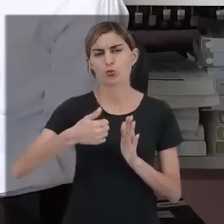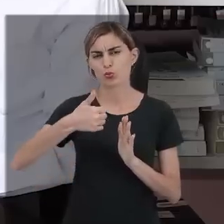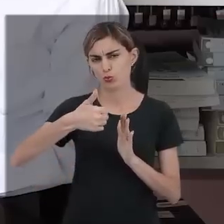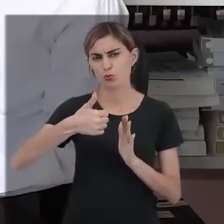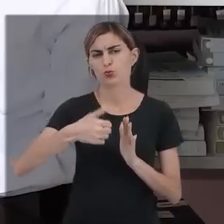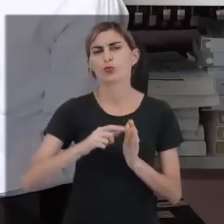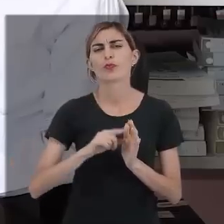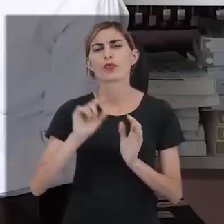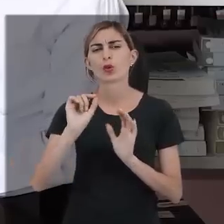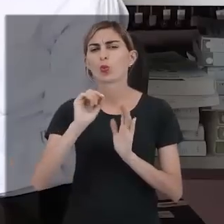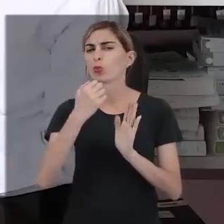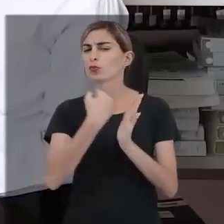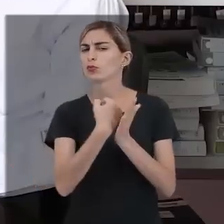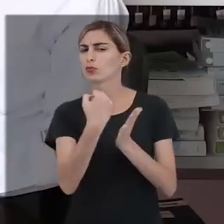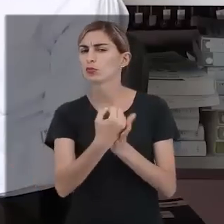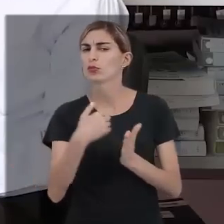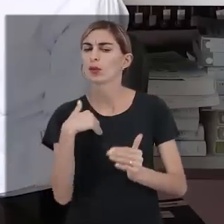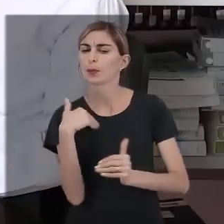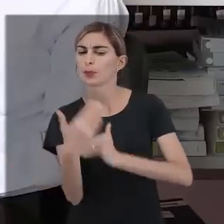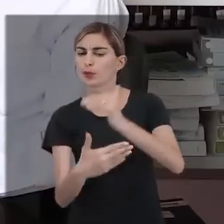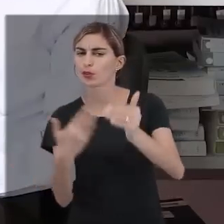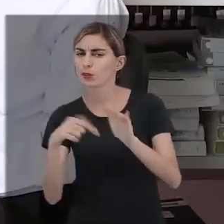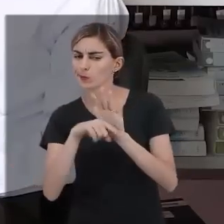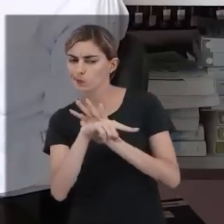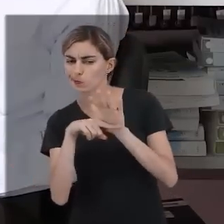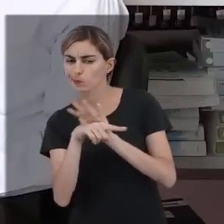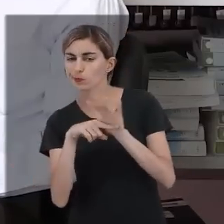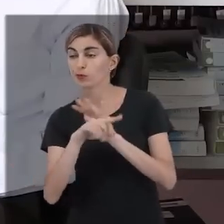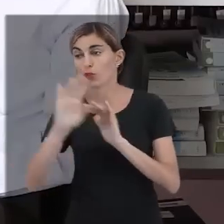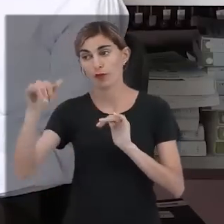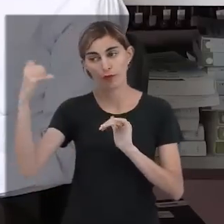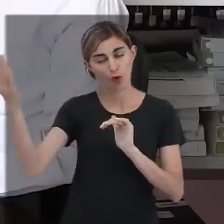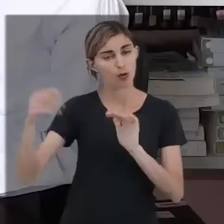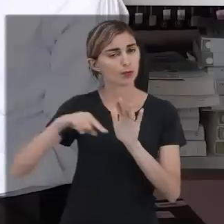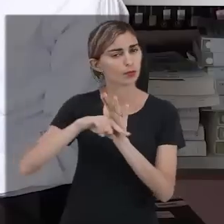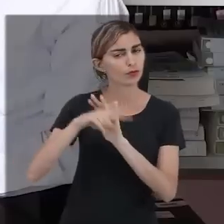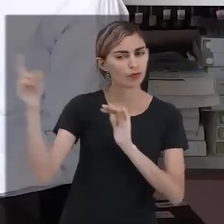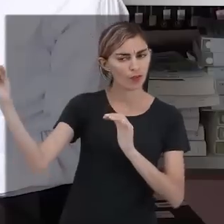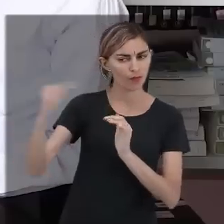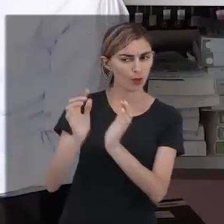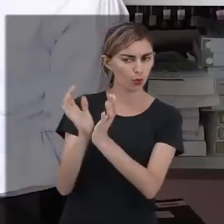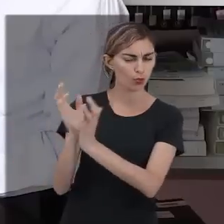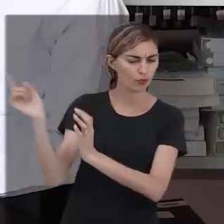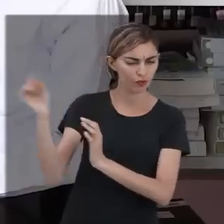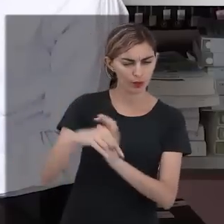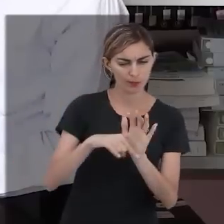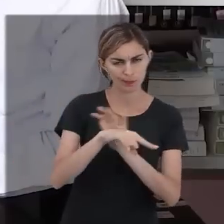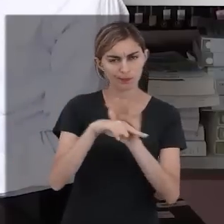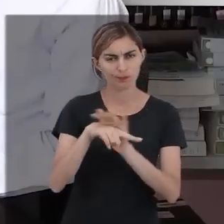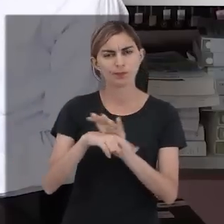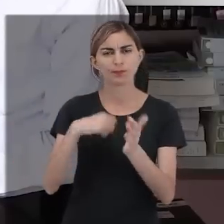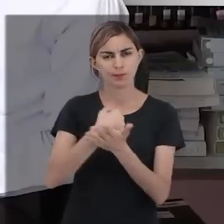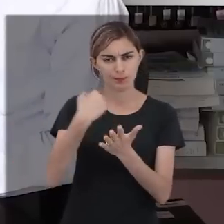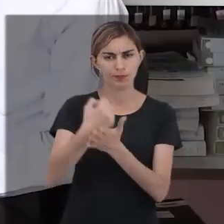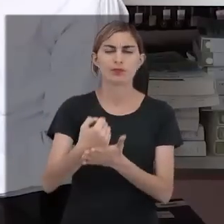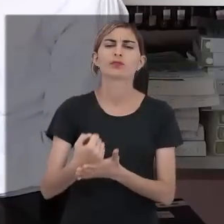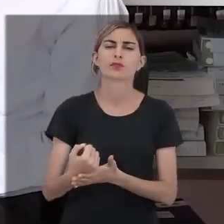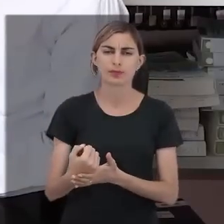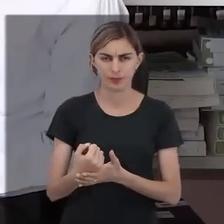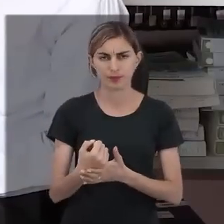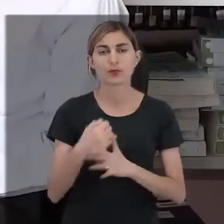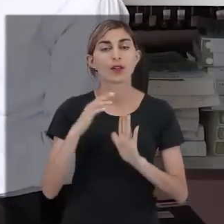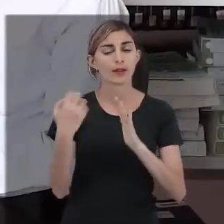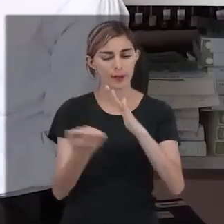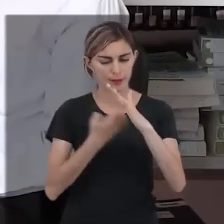obtido através de quê? De um processo de auditoria externa, tá? Normalmente conduzido por um organismo certificador credenciado.